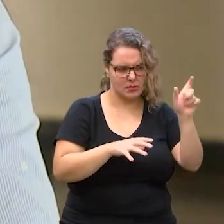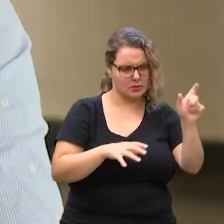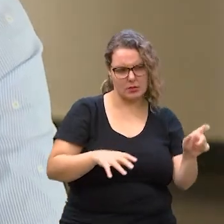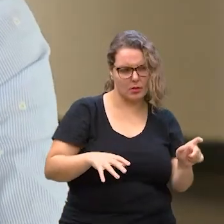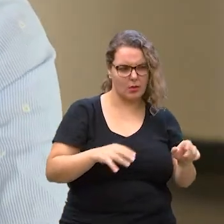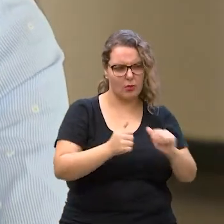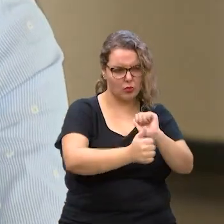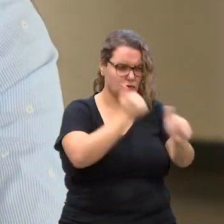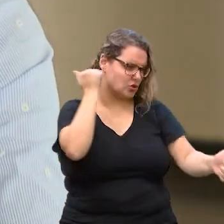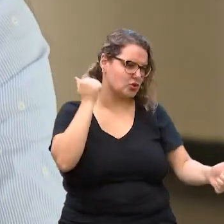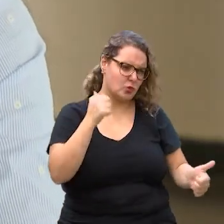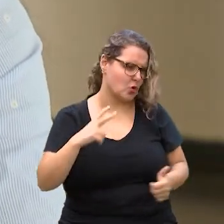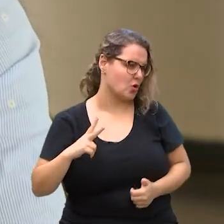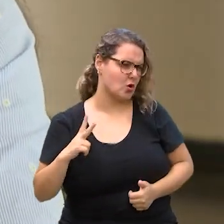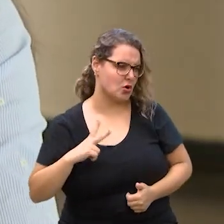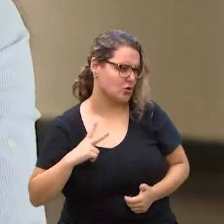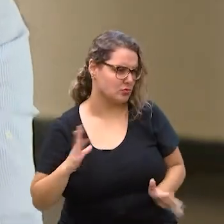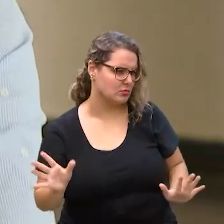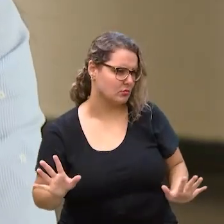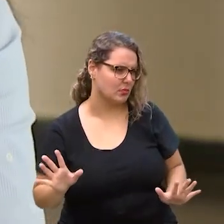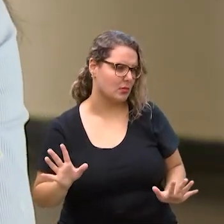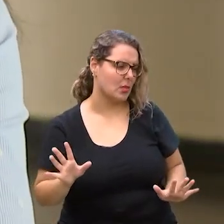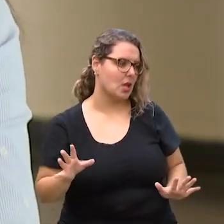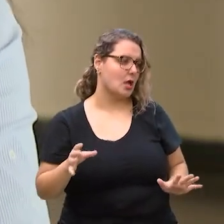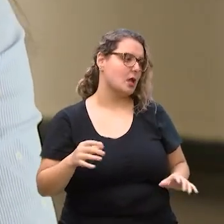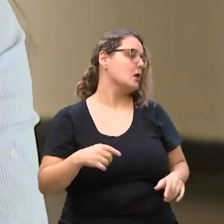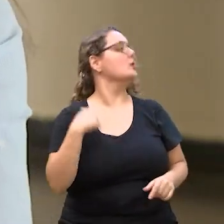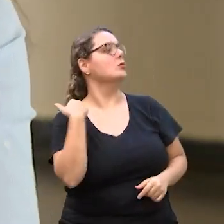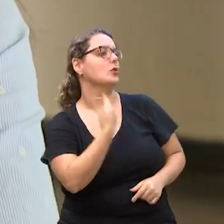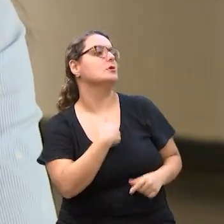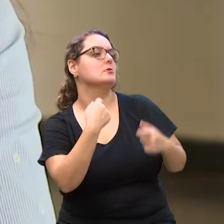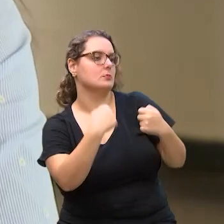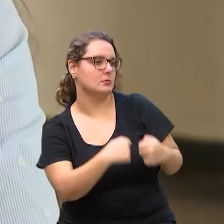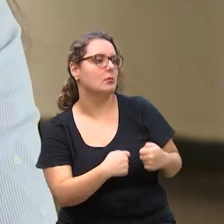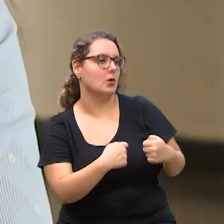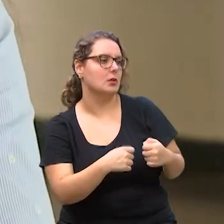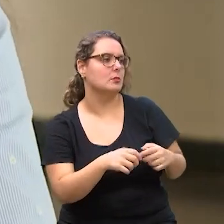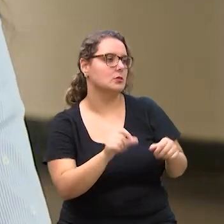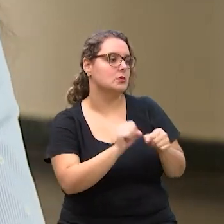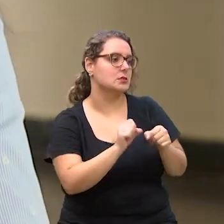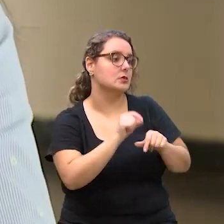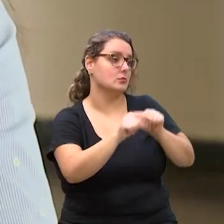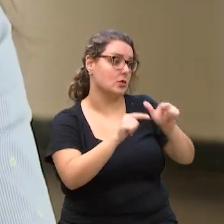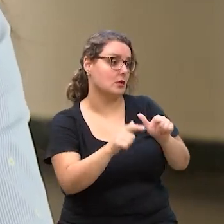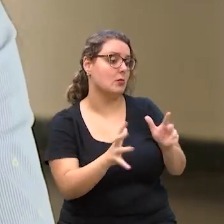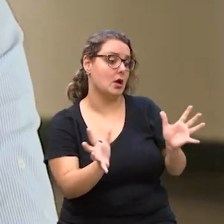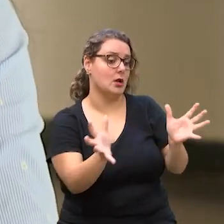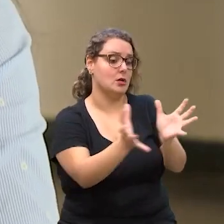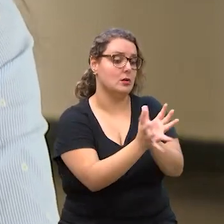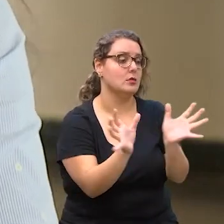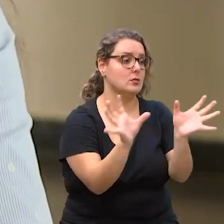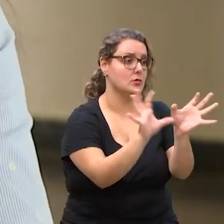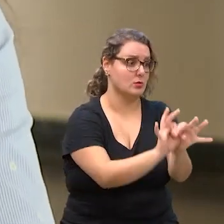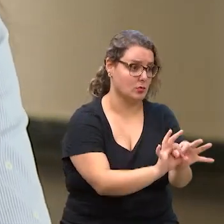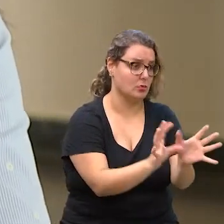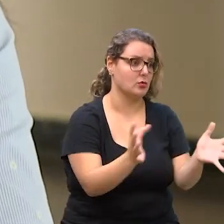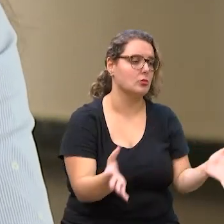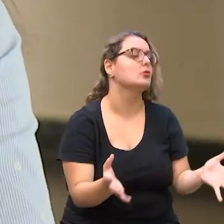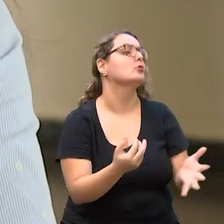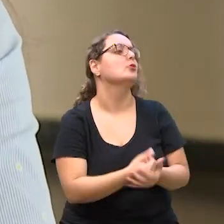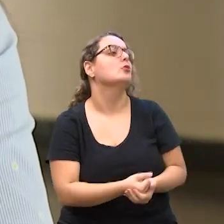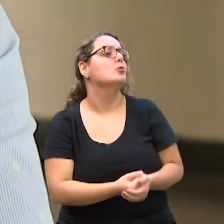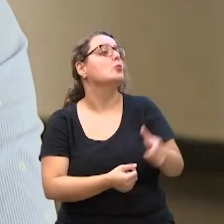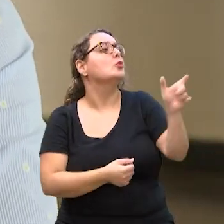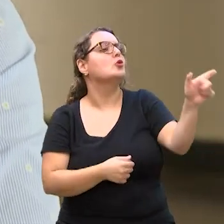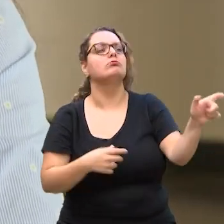individual, que o trabalho tem que ser individual. A gente pode fazer um trabalho em grupo, mesmo o esporte sendo individual, e cada um dependa só de si,